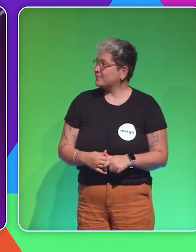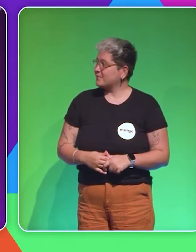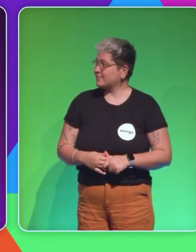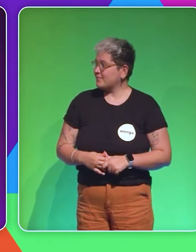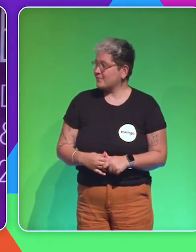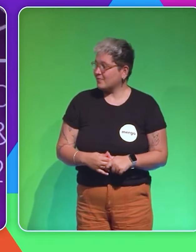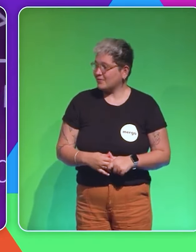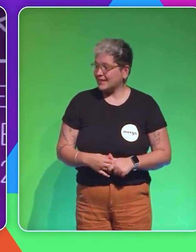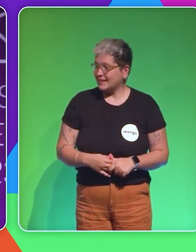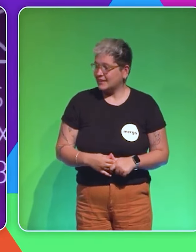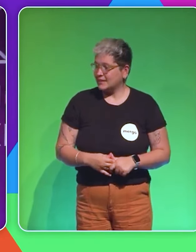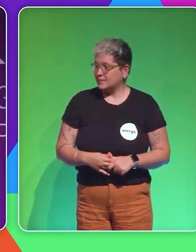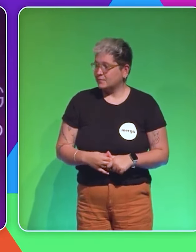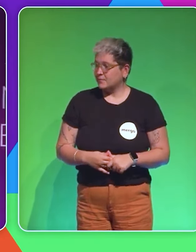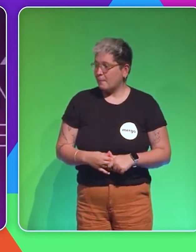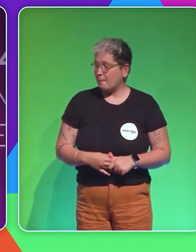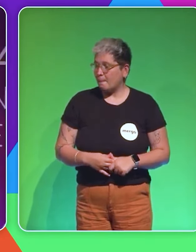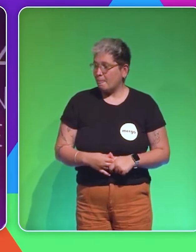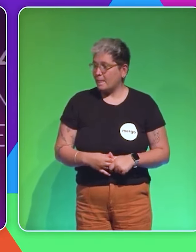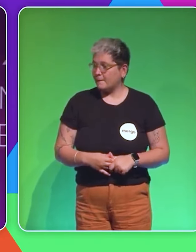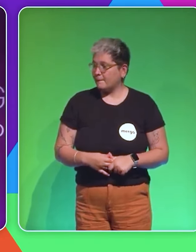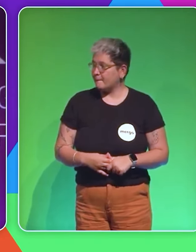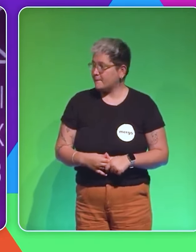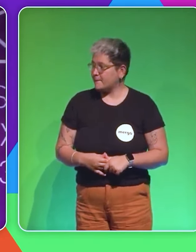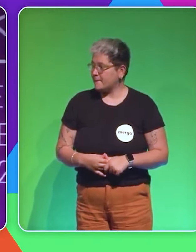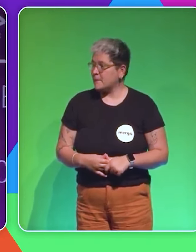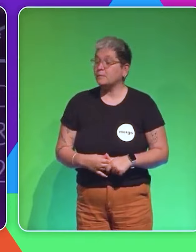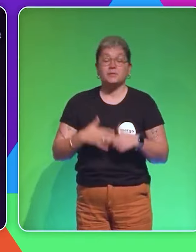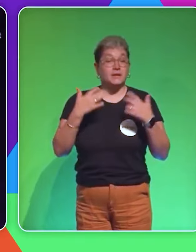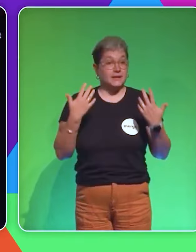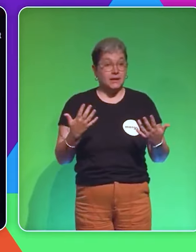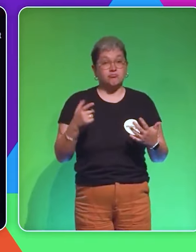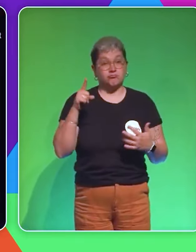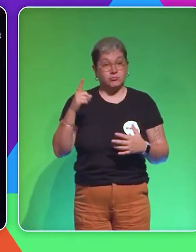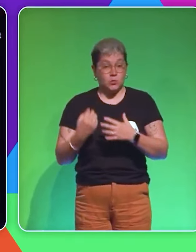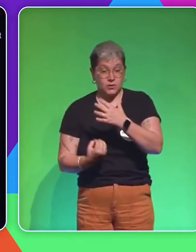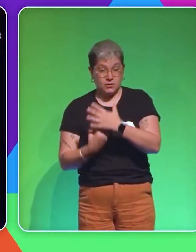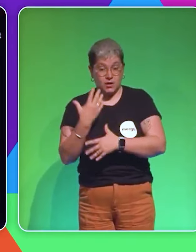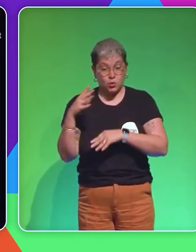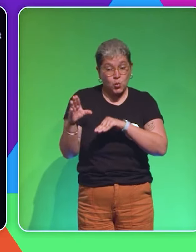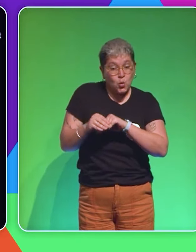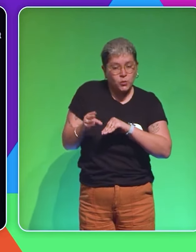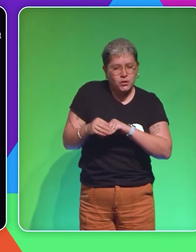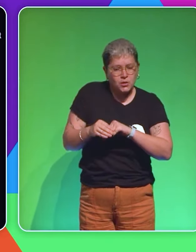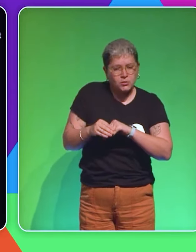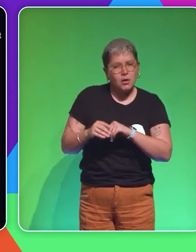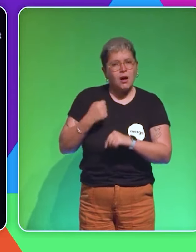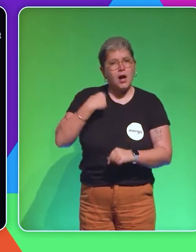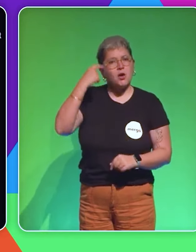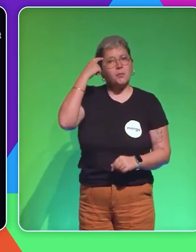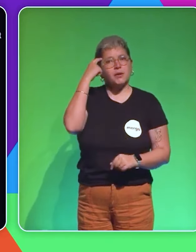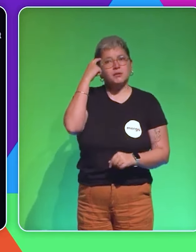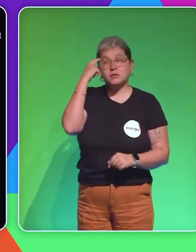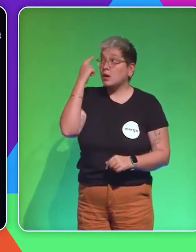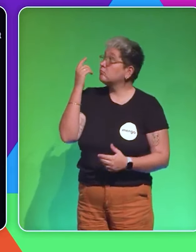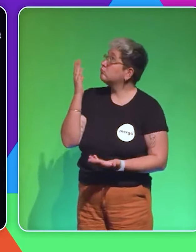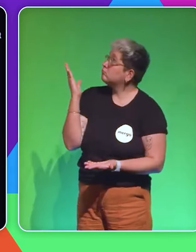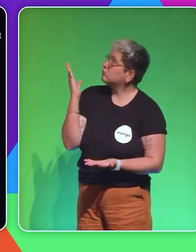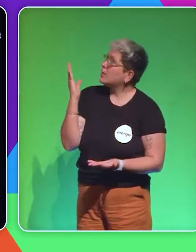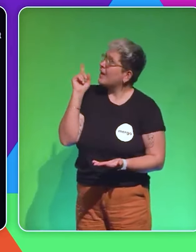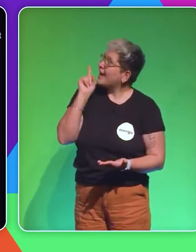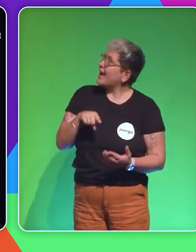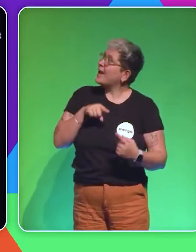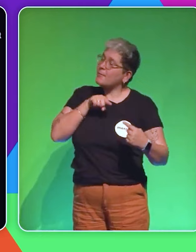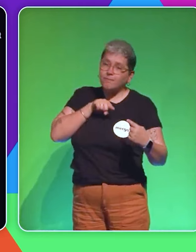zoando E aí eh através do da criação de conteúdo eu encontrei o meu o meu G